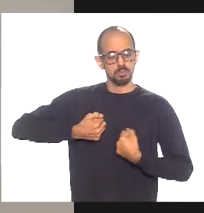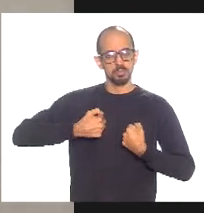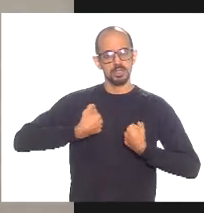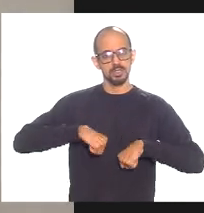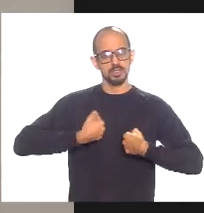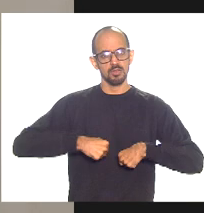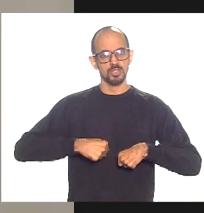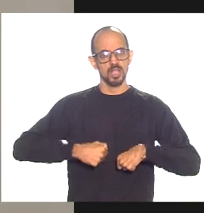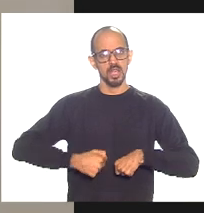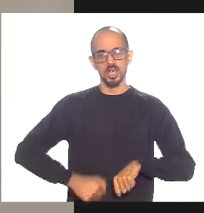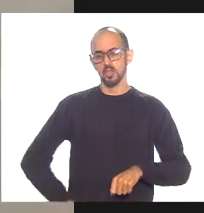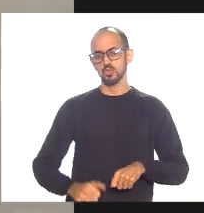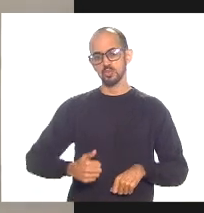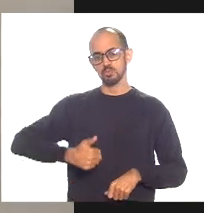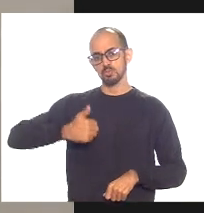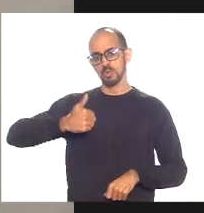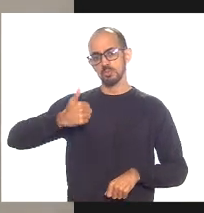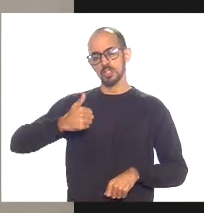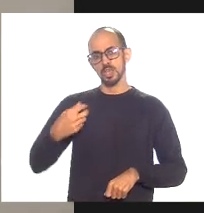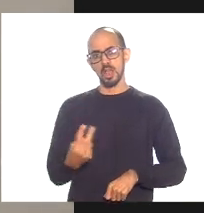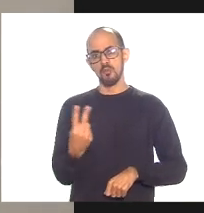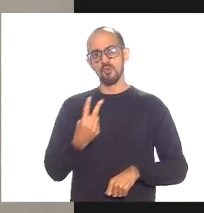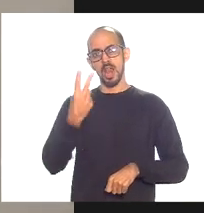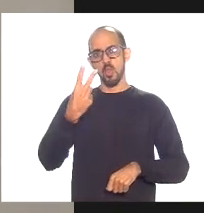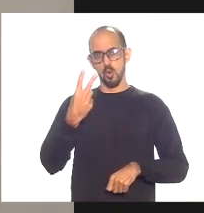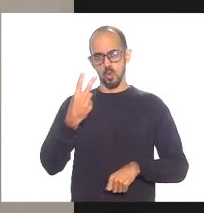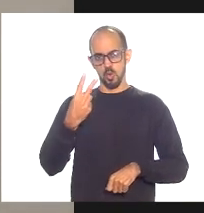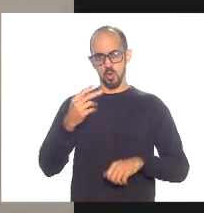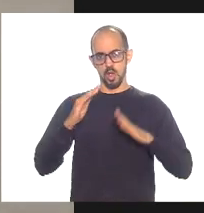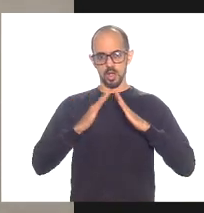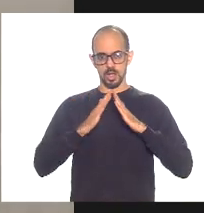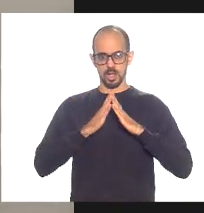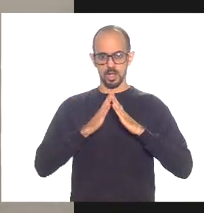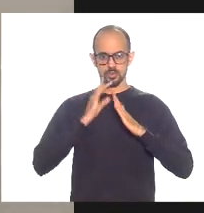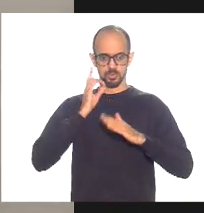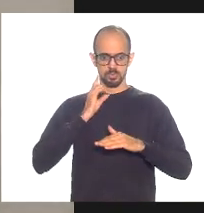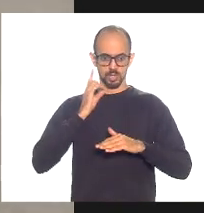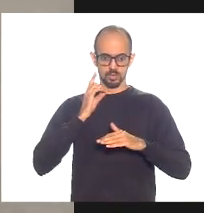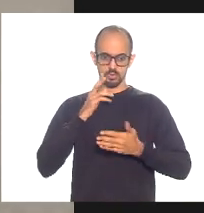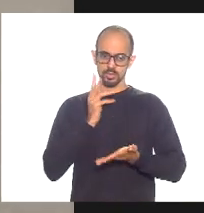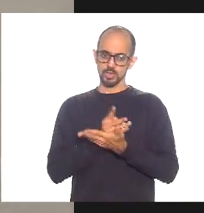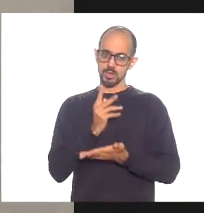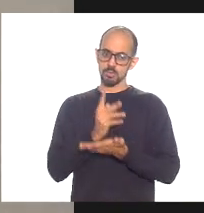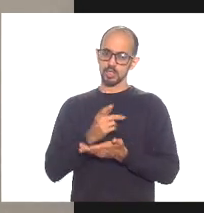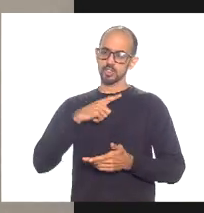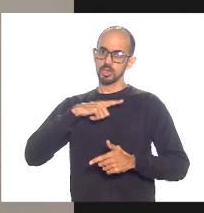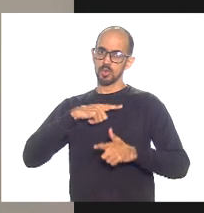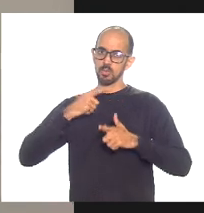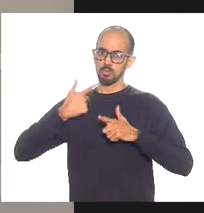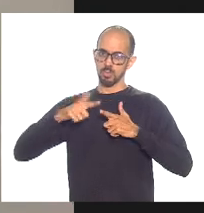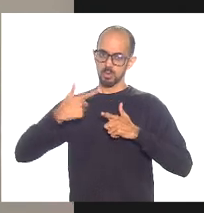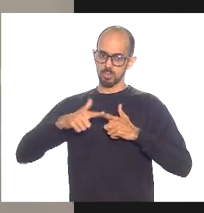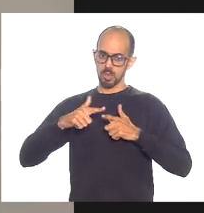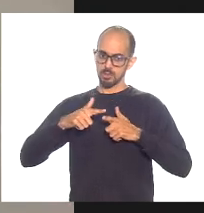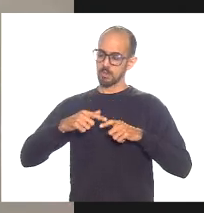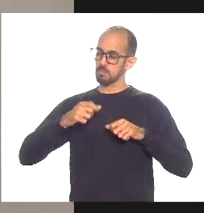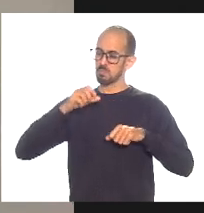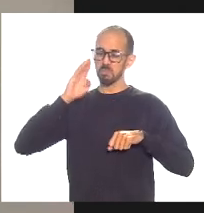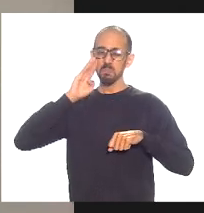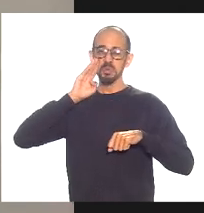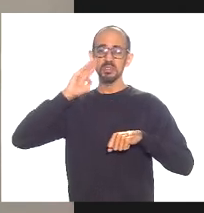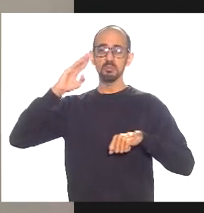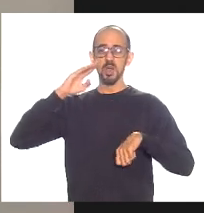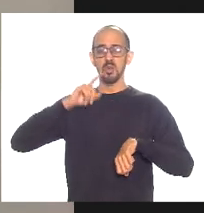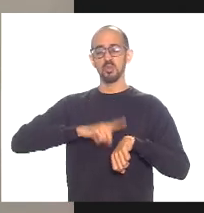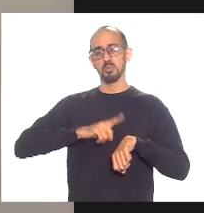primeiros a valorizar essa casa, presidente. Sempre que a gente tem um problema, ainda mais num momento grave com que o Rio de